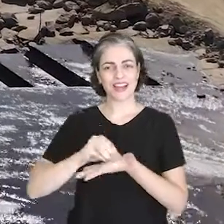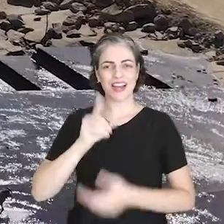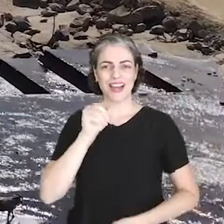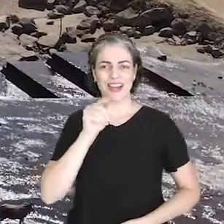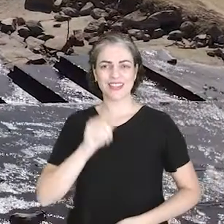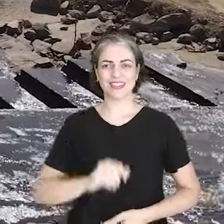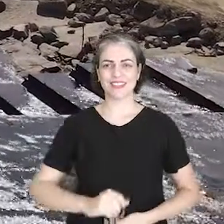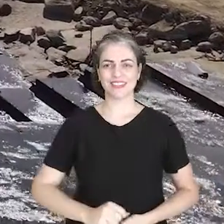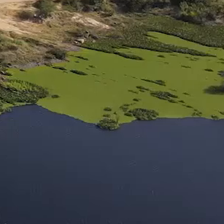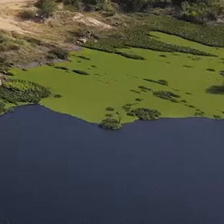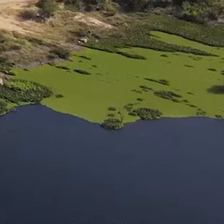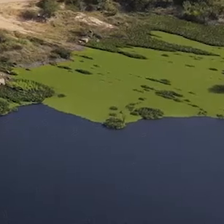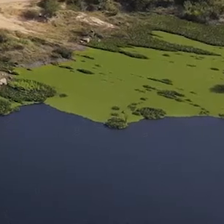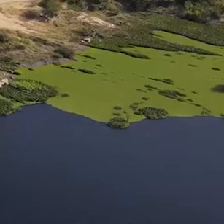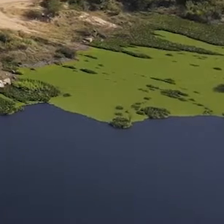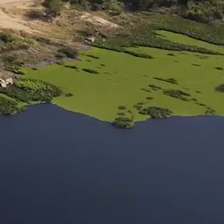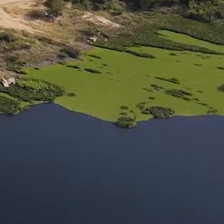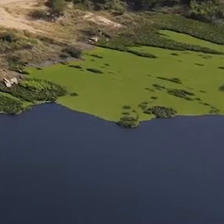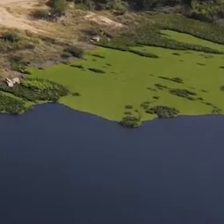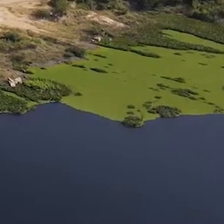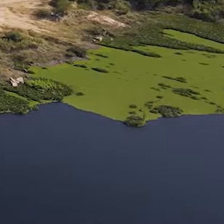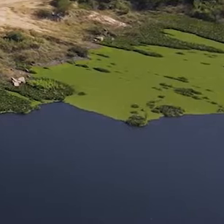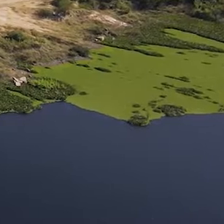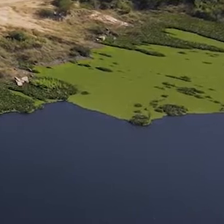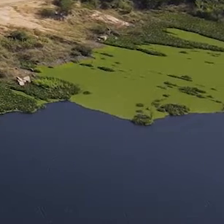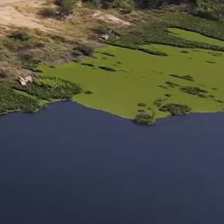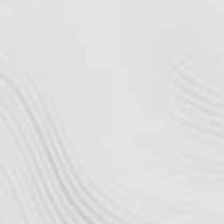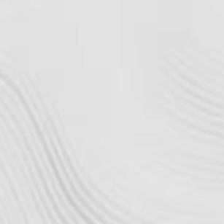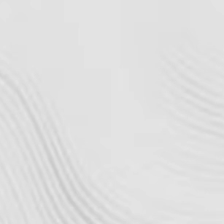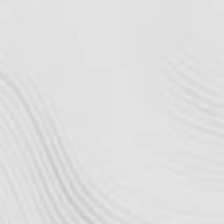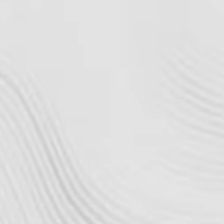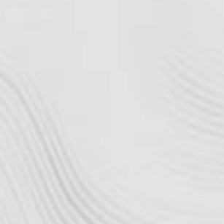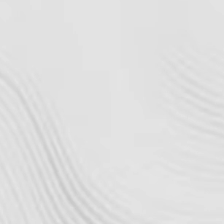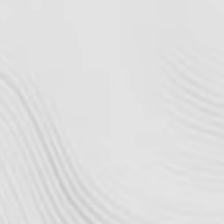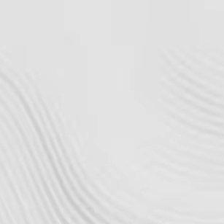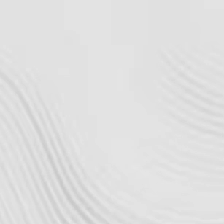situação da falta de água.